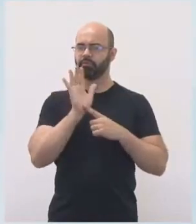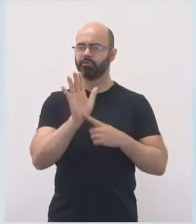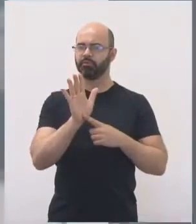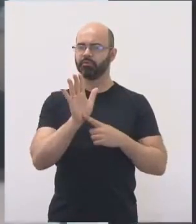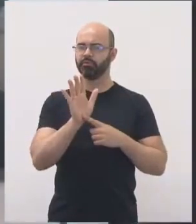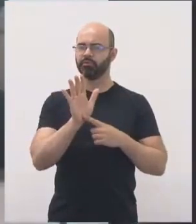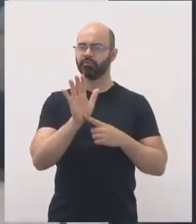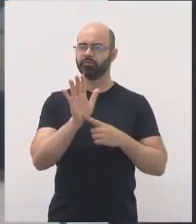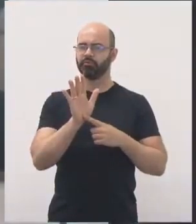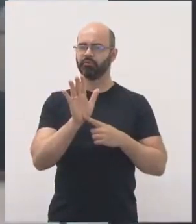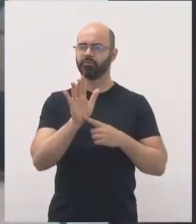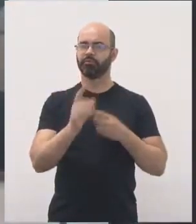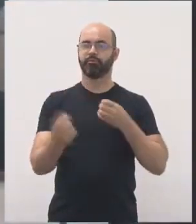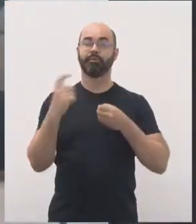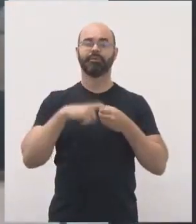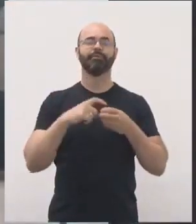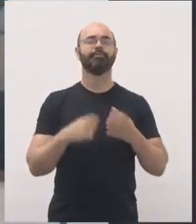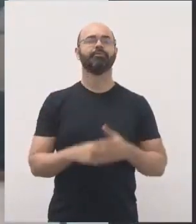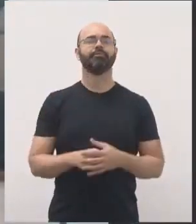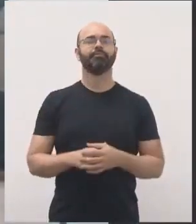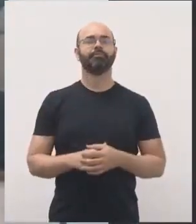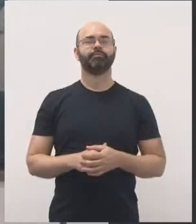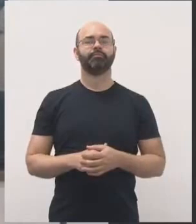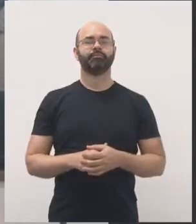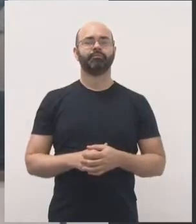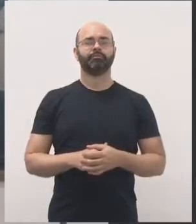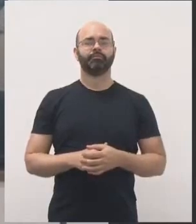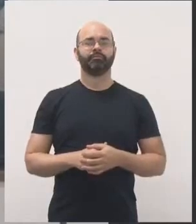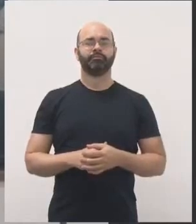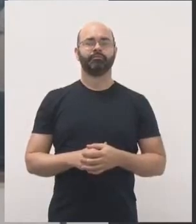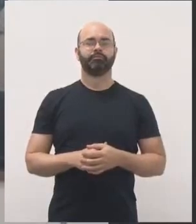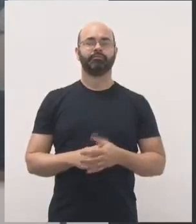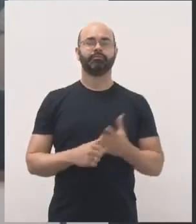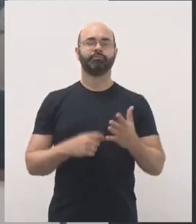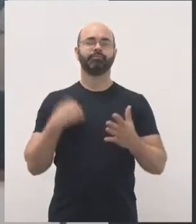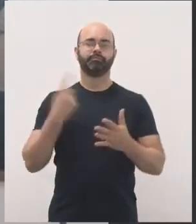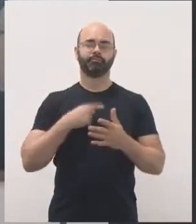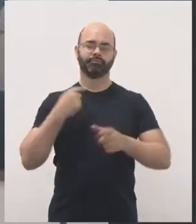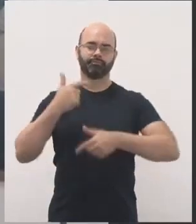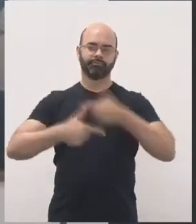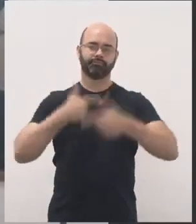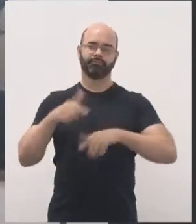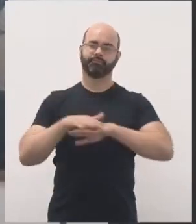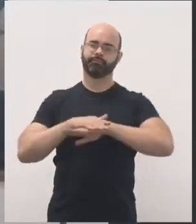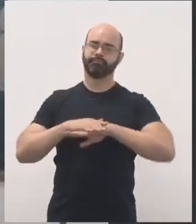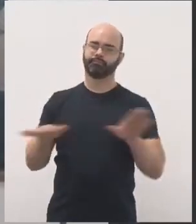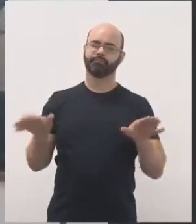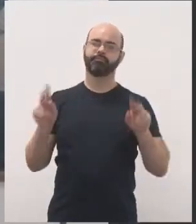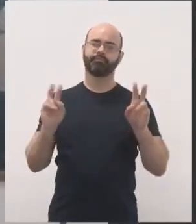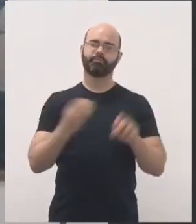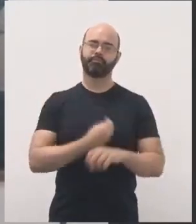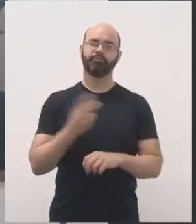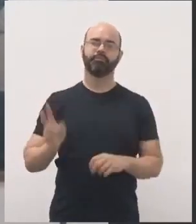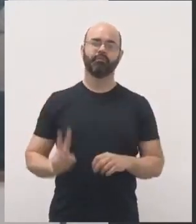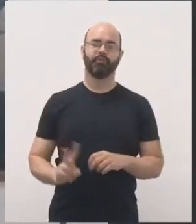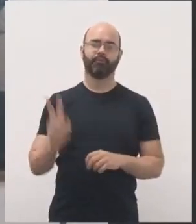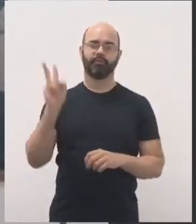robusta para que a gente possa encerrar as ações de valorização da